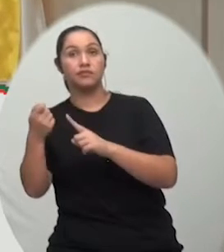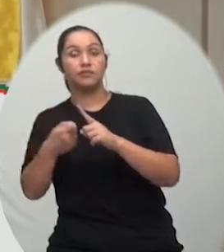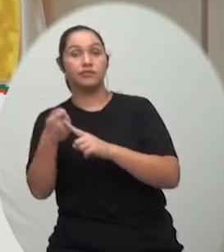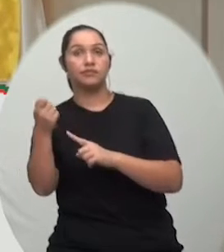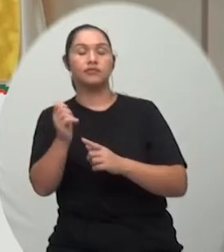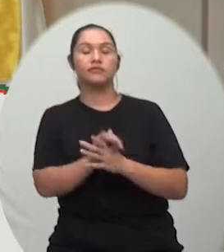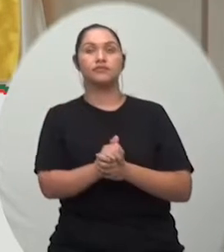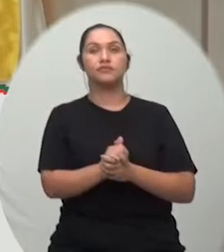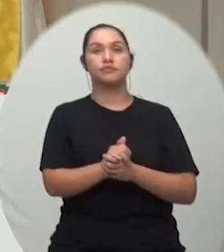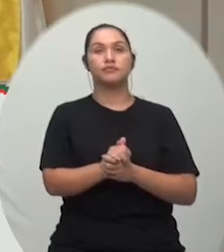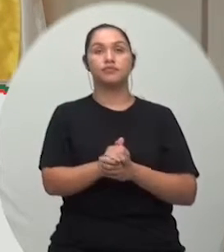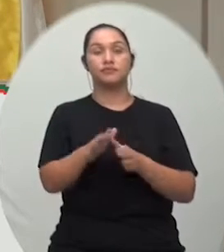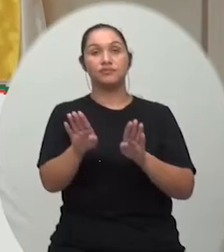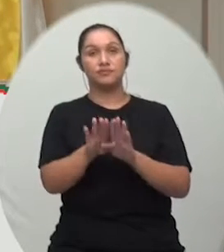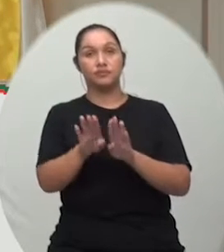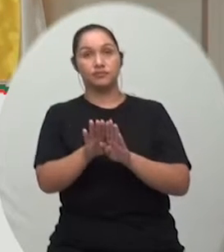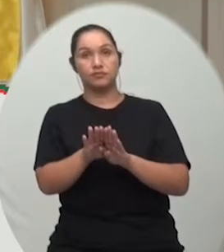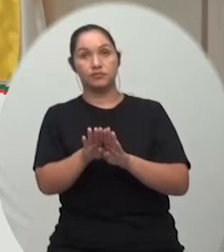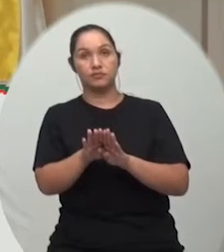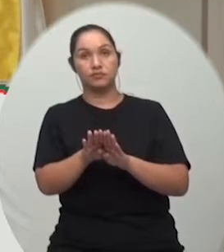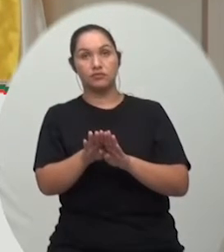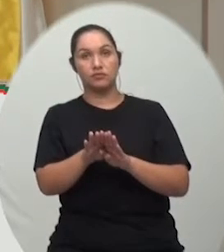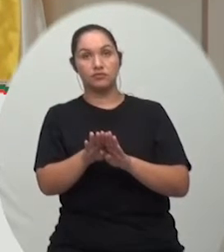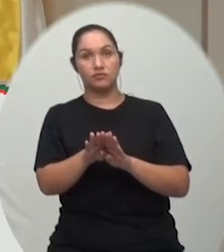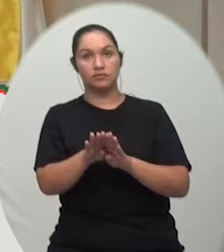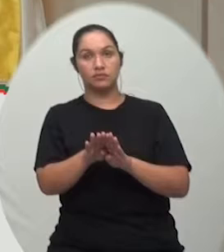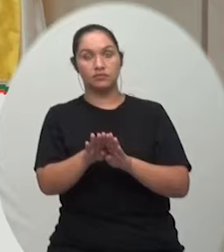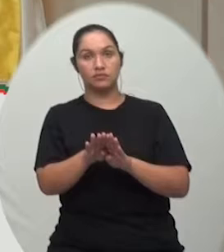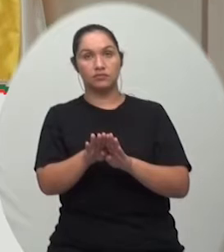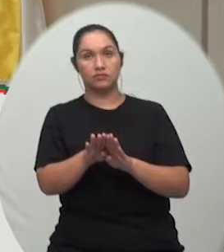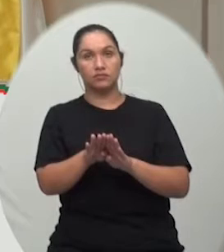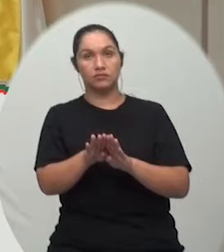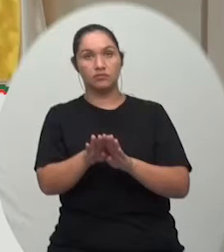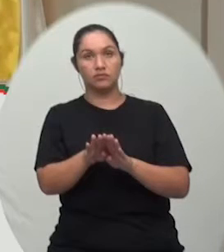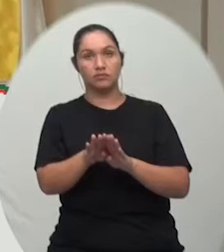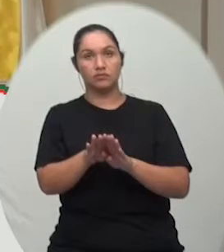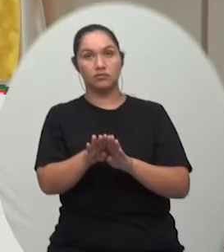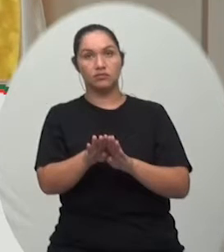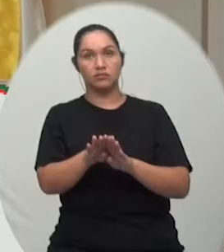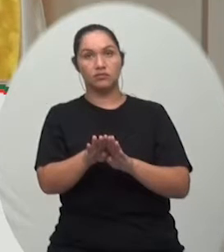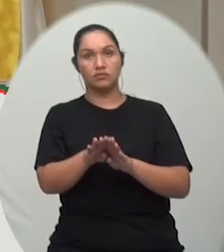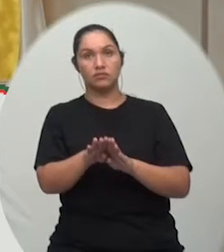social. A própria assistência social está tendo o cuidado